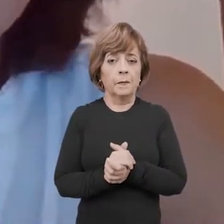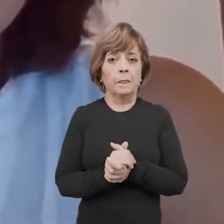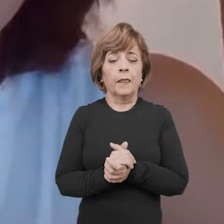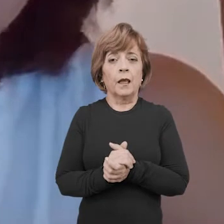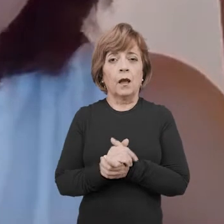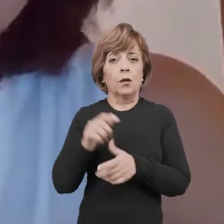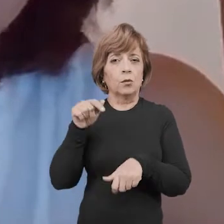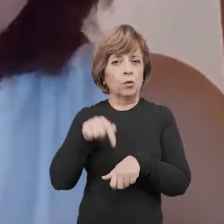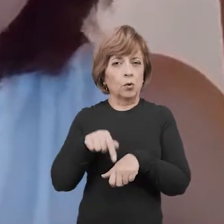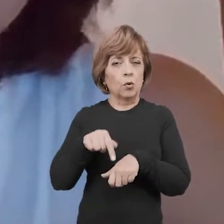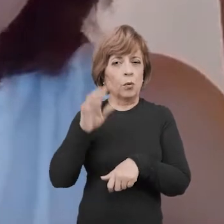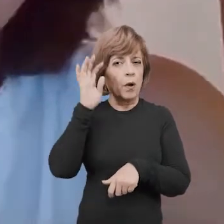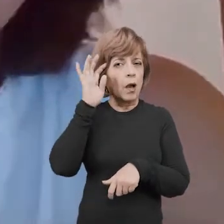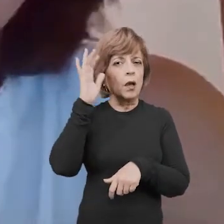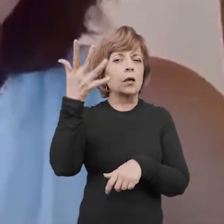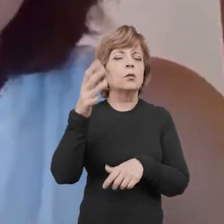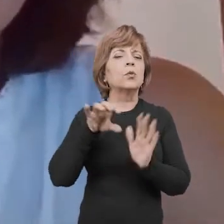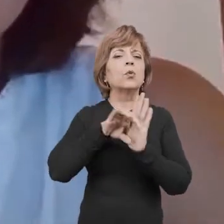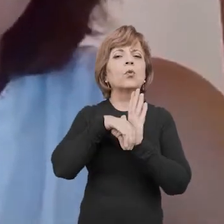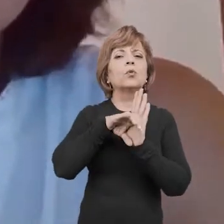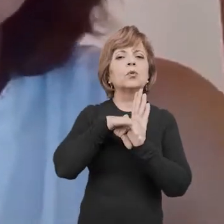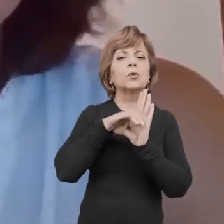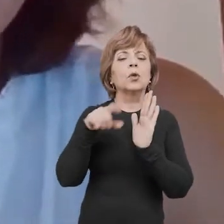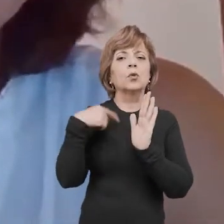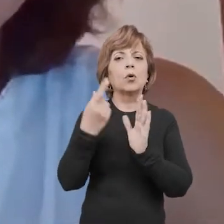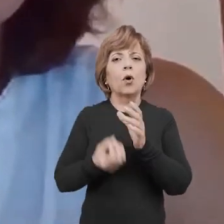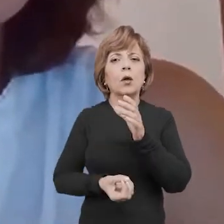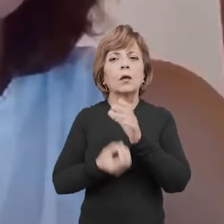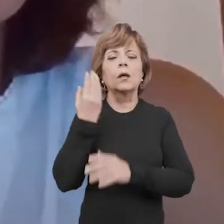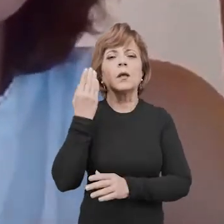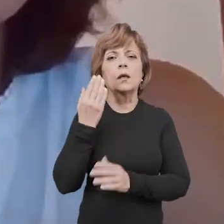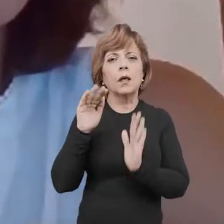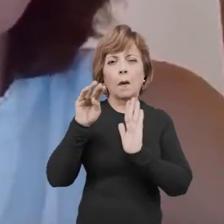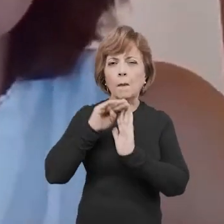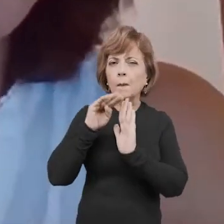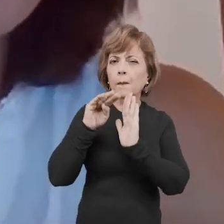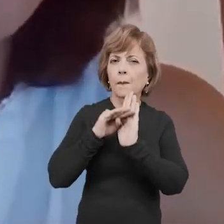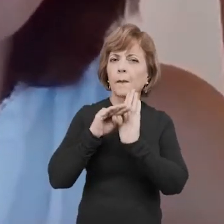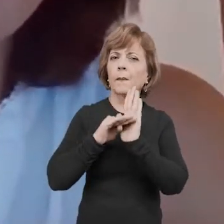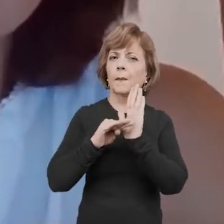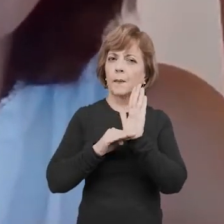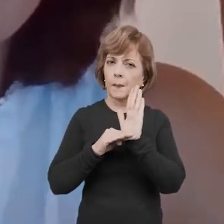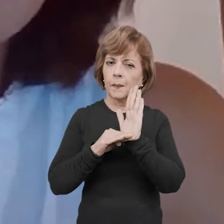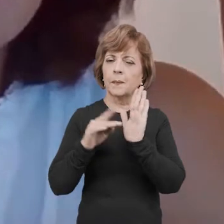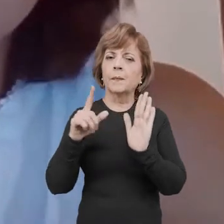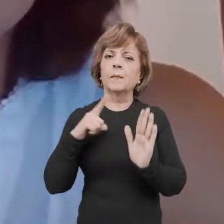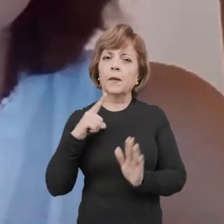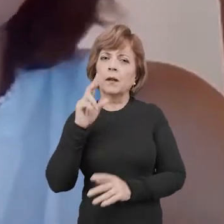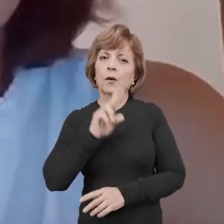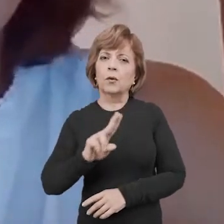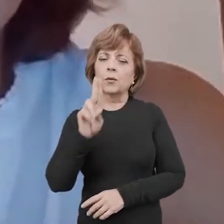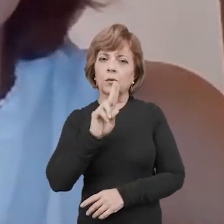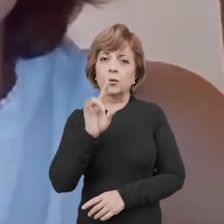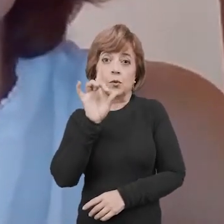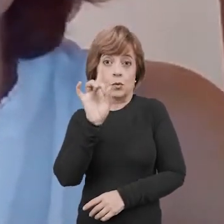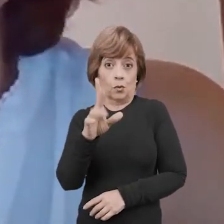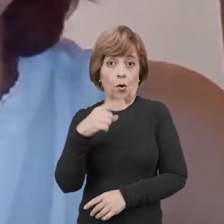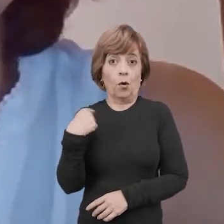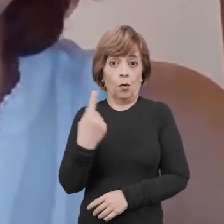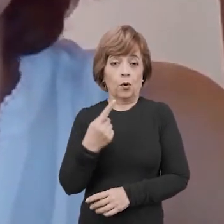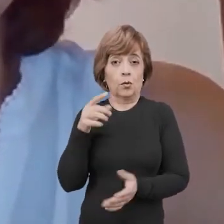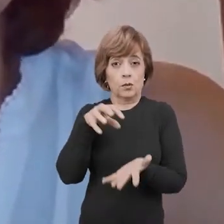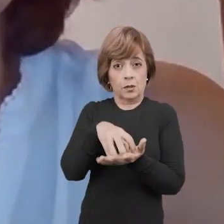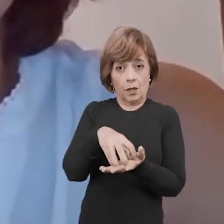partir, né, de definições conceituais, a gente cria essas métricas que são usadas não só pelo CEMP, mas também